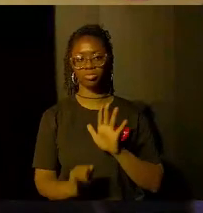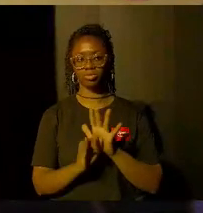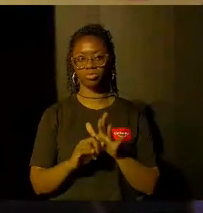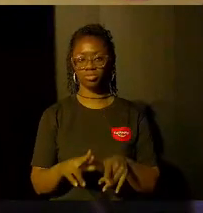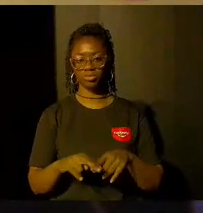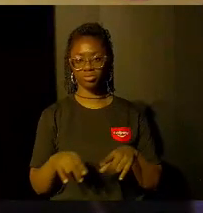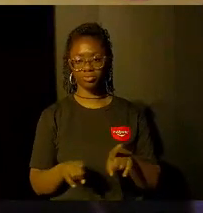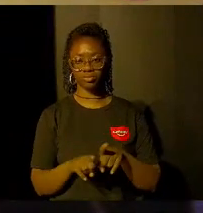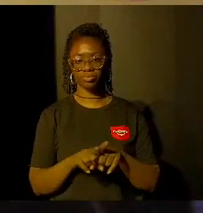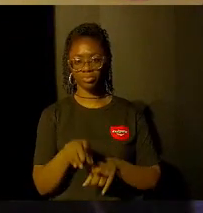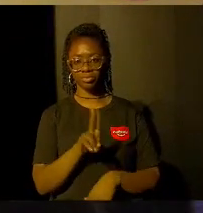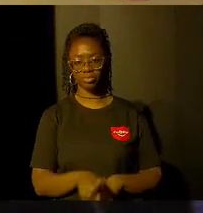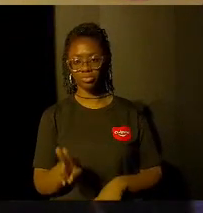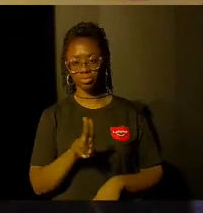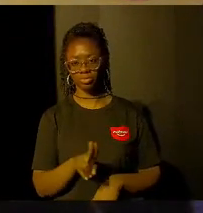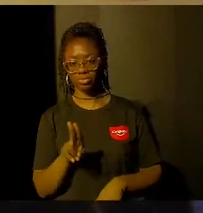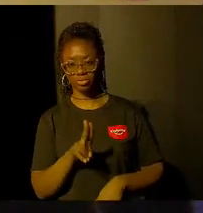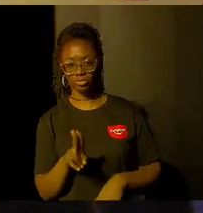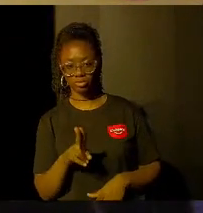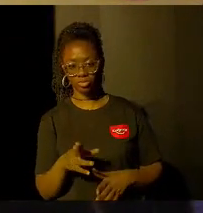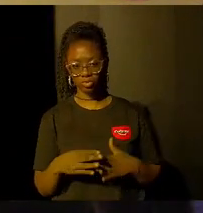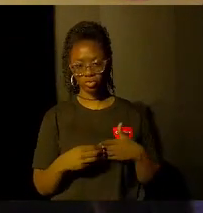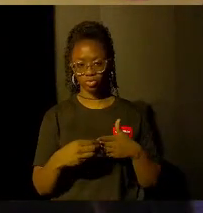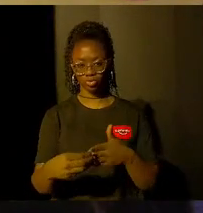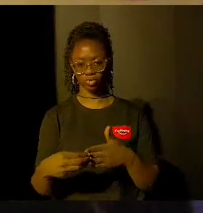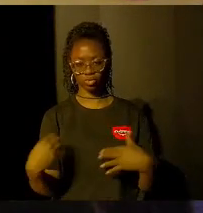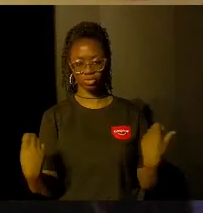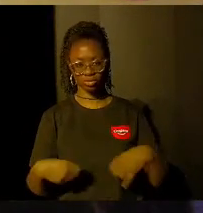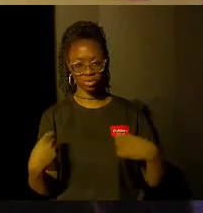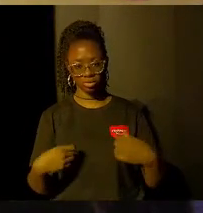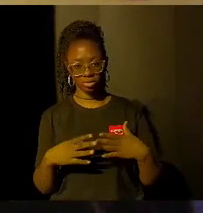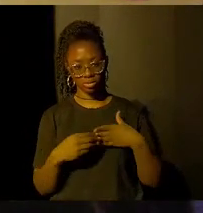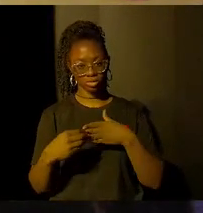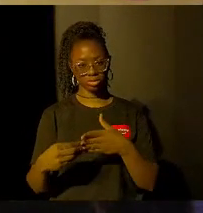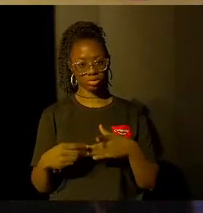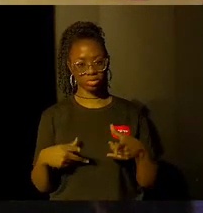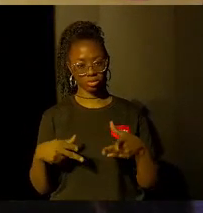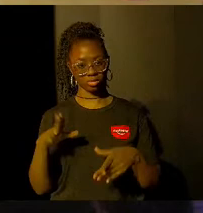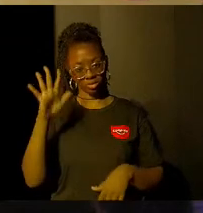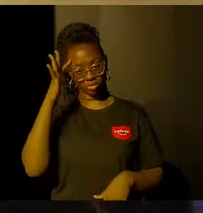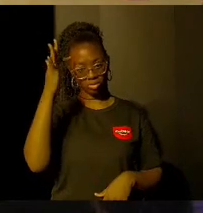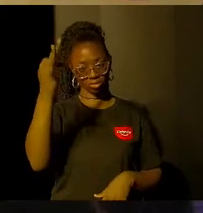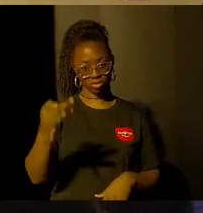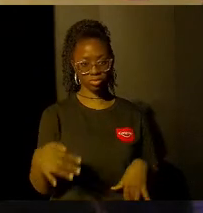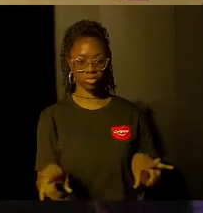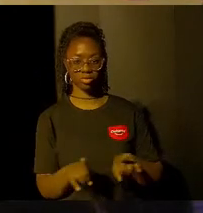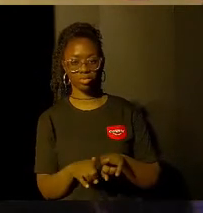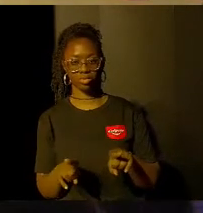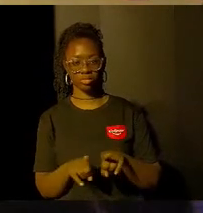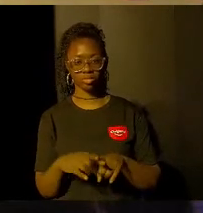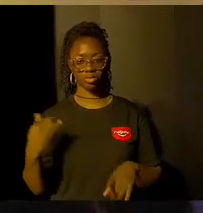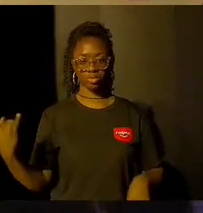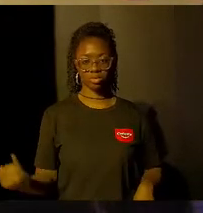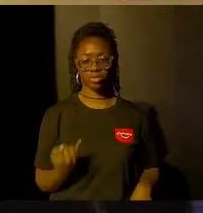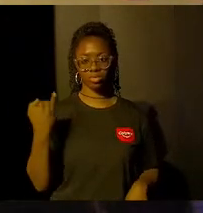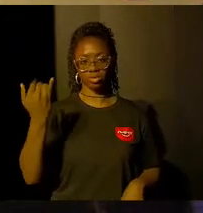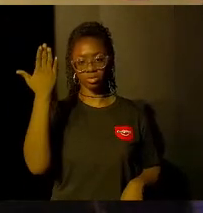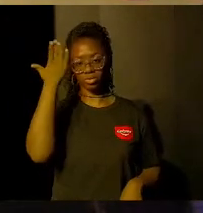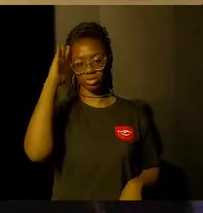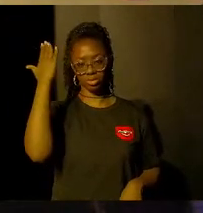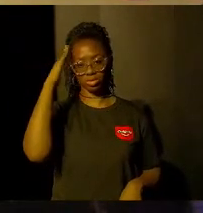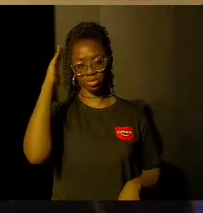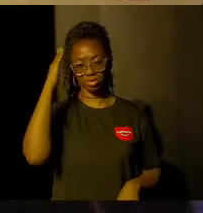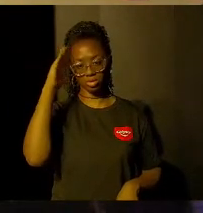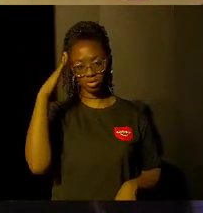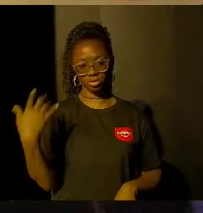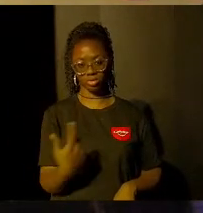irá funcionar como bússola nós precisamos de uma bússola para o futuro mas uma Âncora também é importante para entender de onde